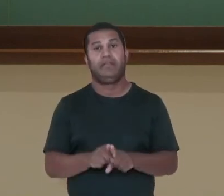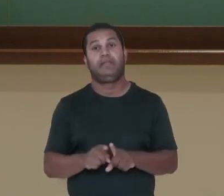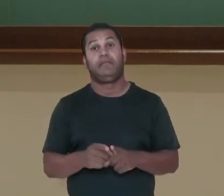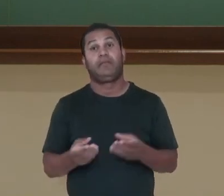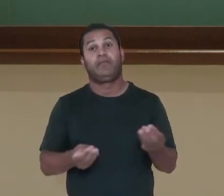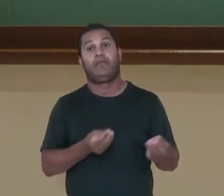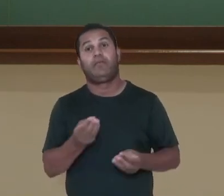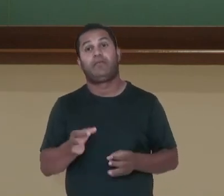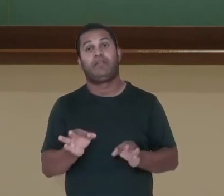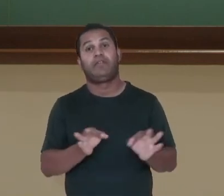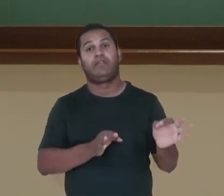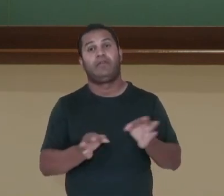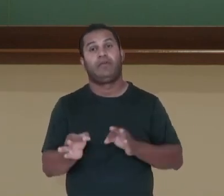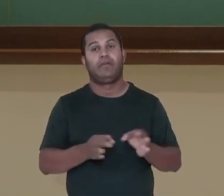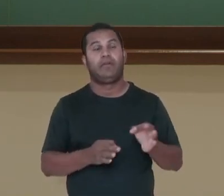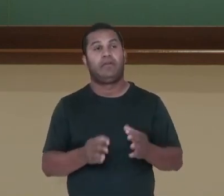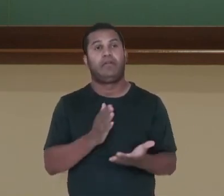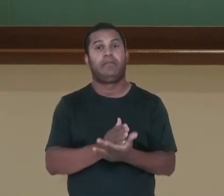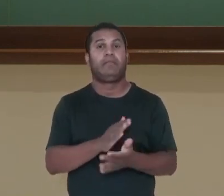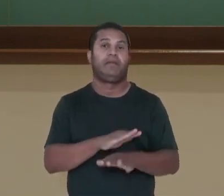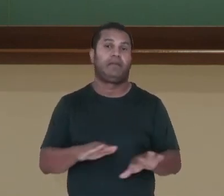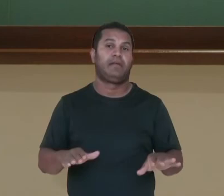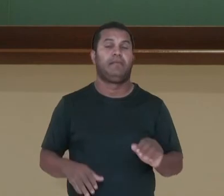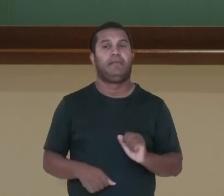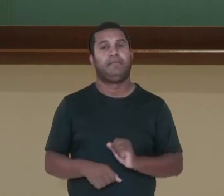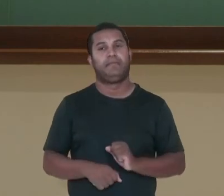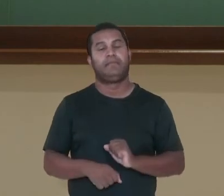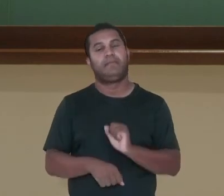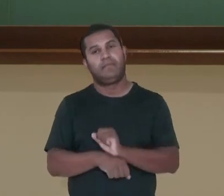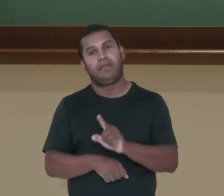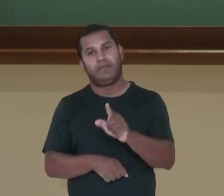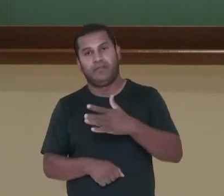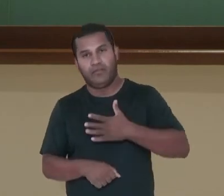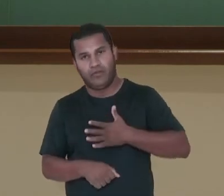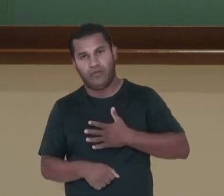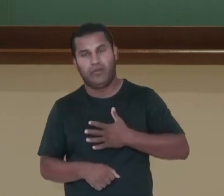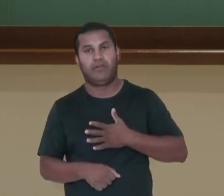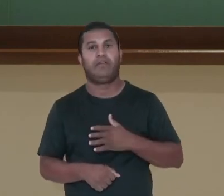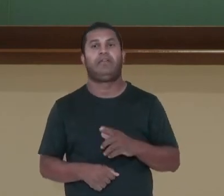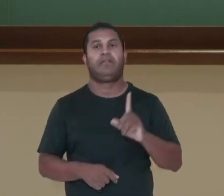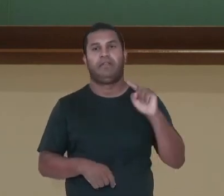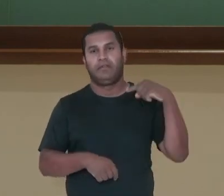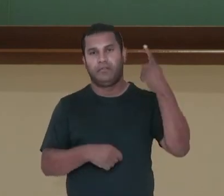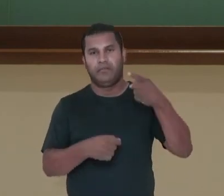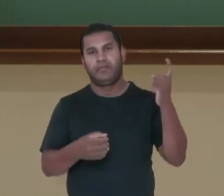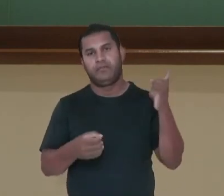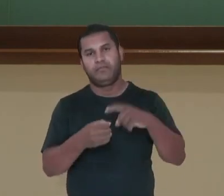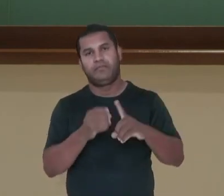e o ELN. Espero que vocês tenham gostado. Até aí o nosso próximo encontro.